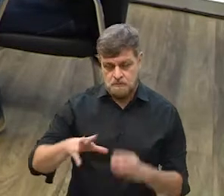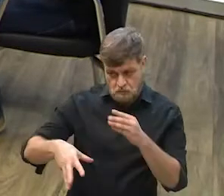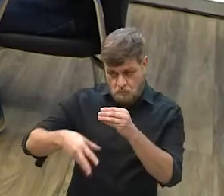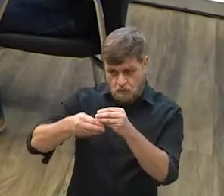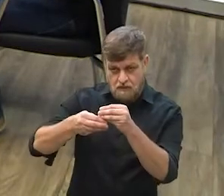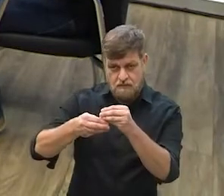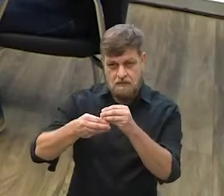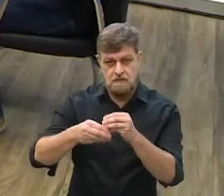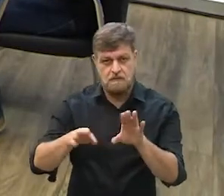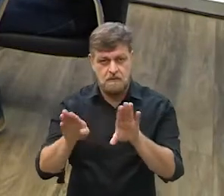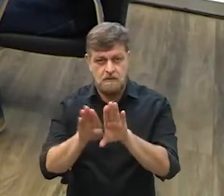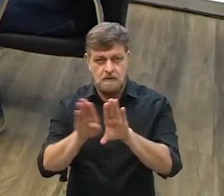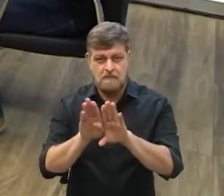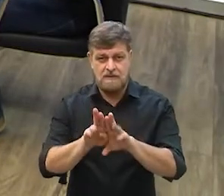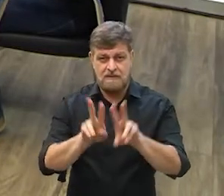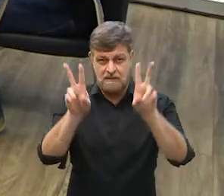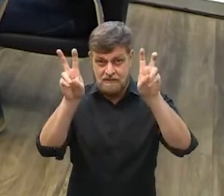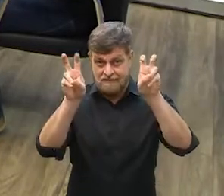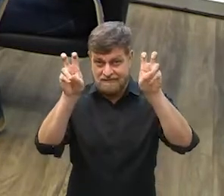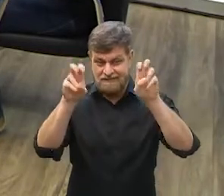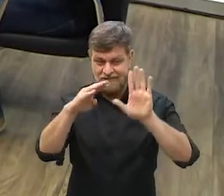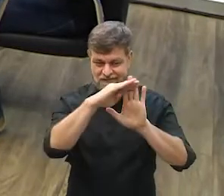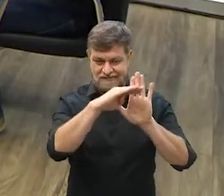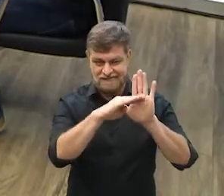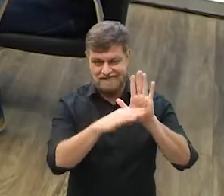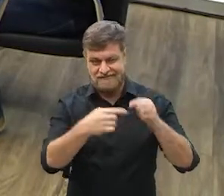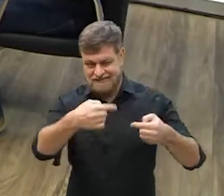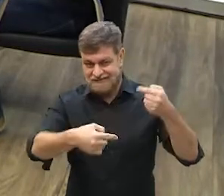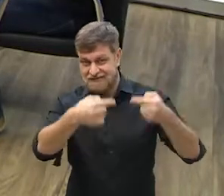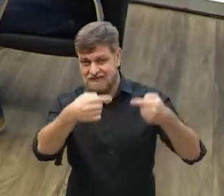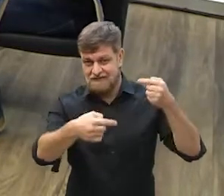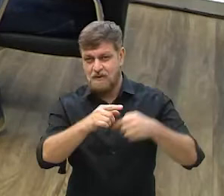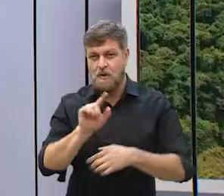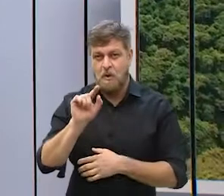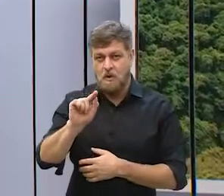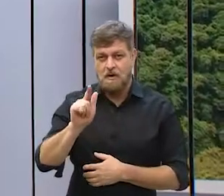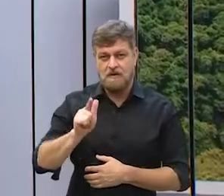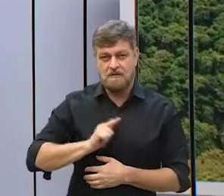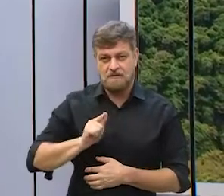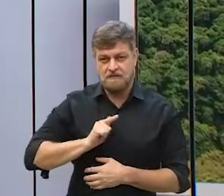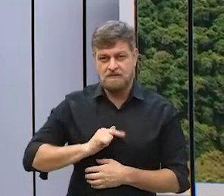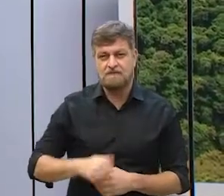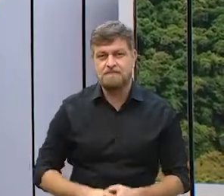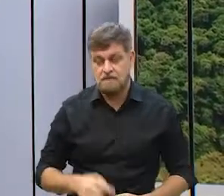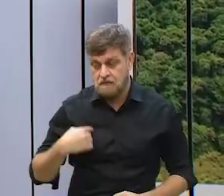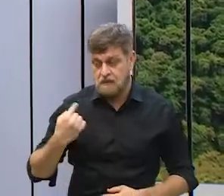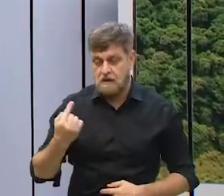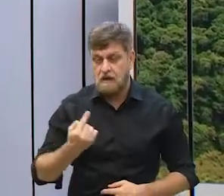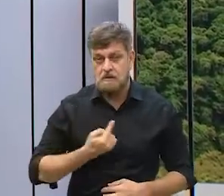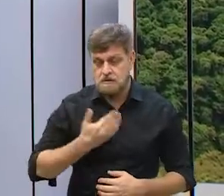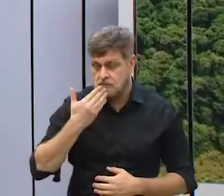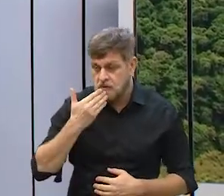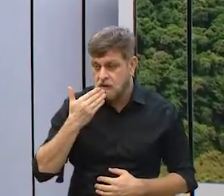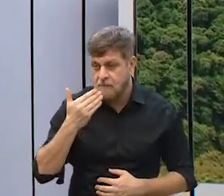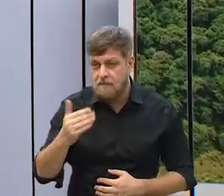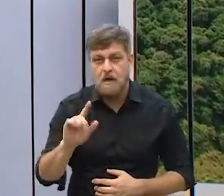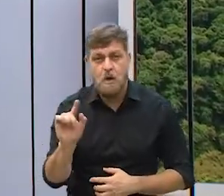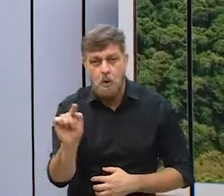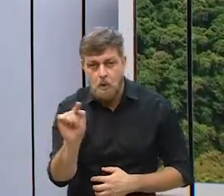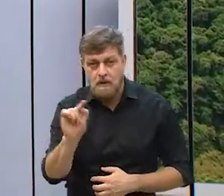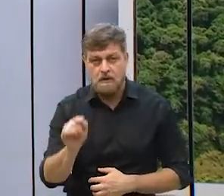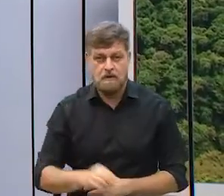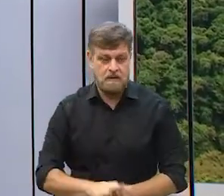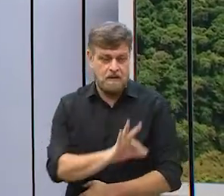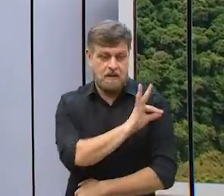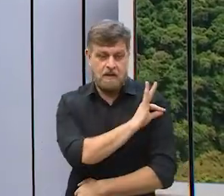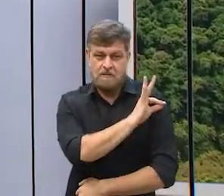complemento, Igor, pela questão de ordem, né? Que essa escuta que a gente pede ao poder público, de